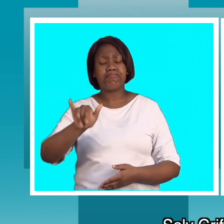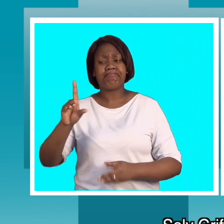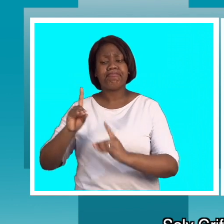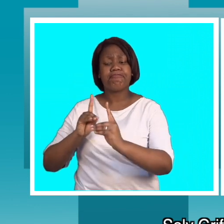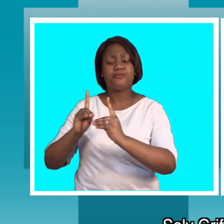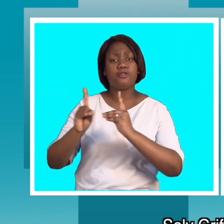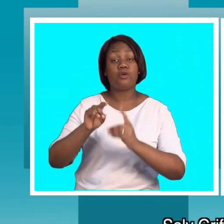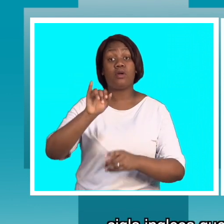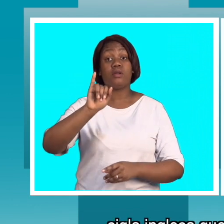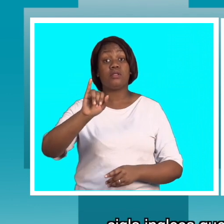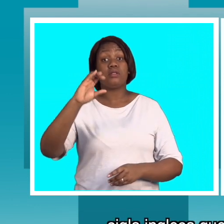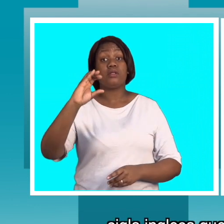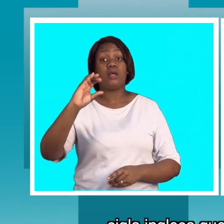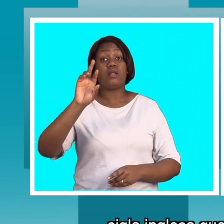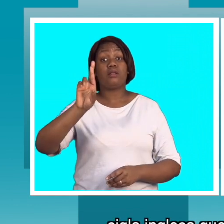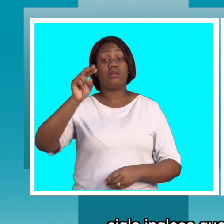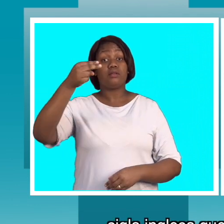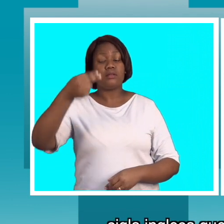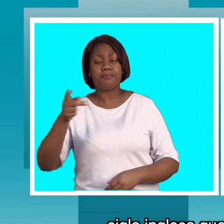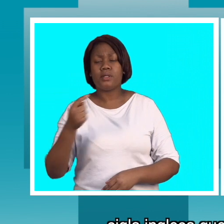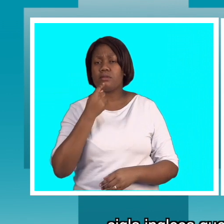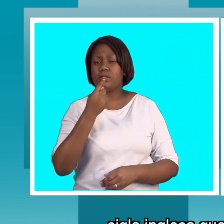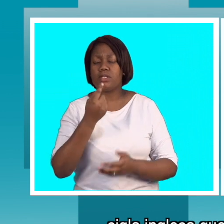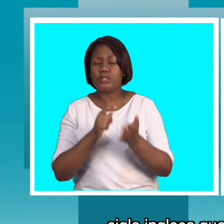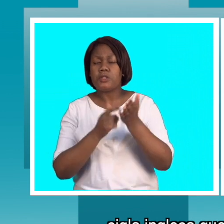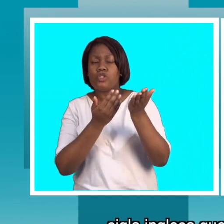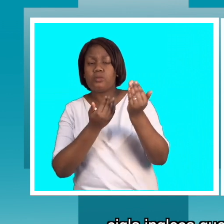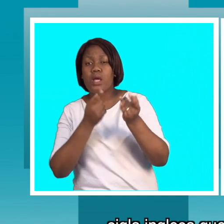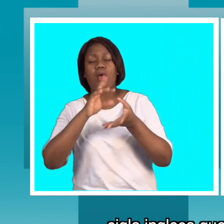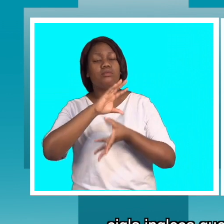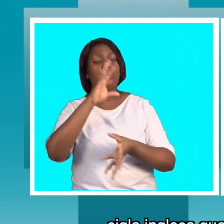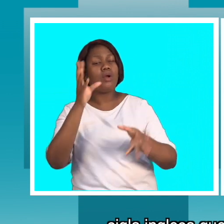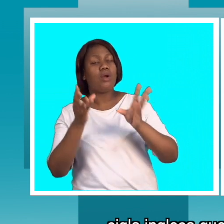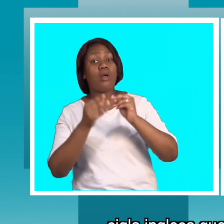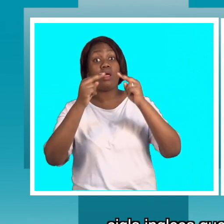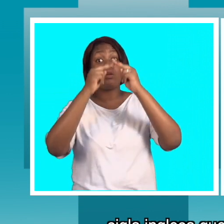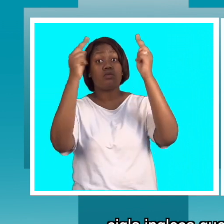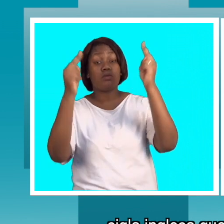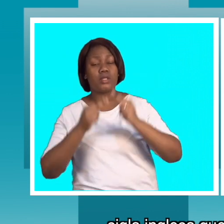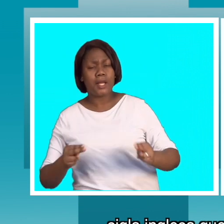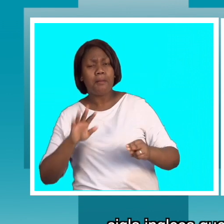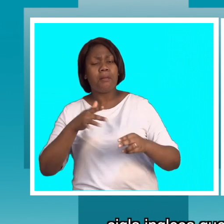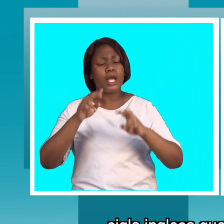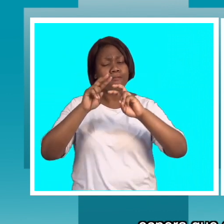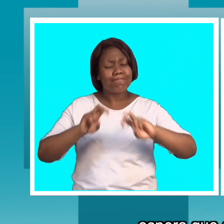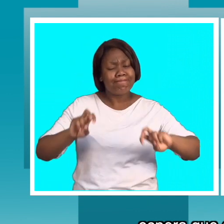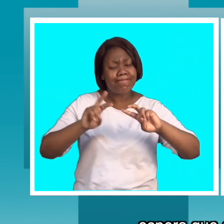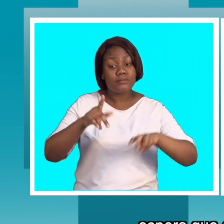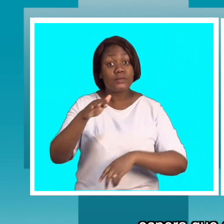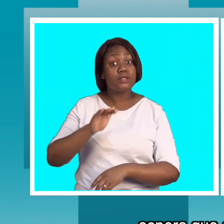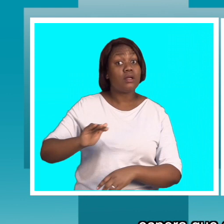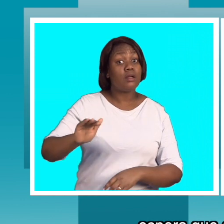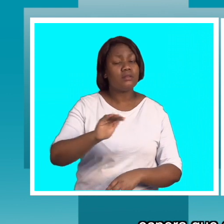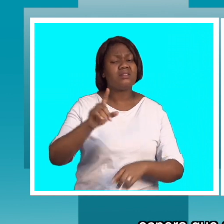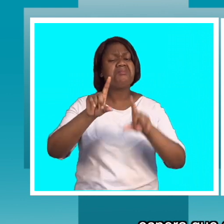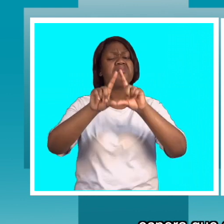ICRH, sigla em inglês que significa Centro Internacional para a Saúde Reprodutiva, espera